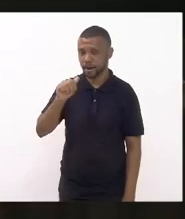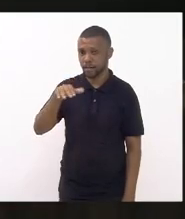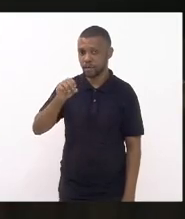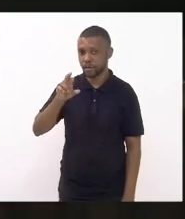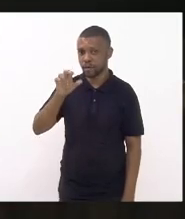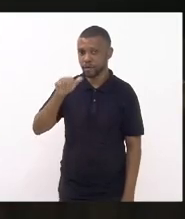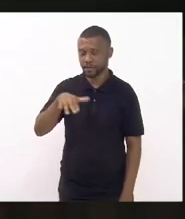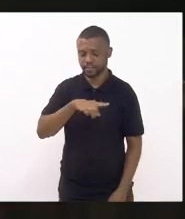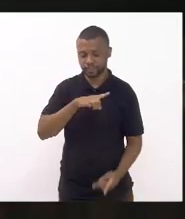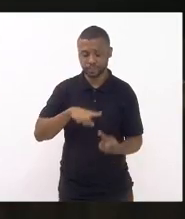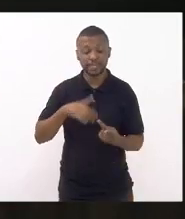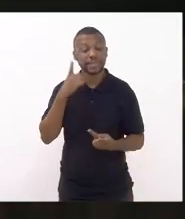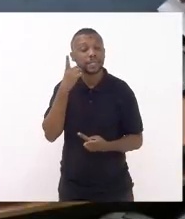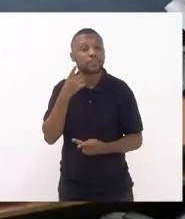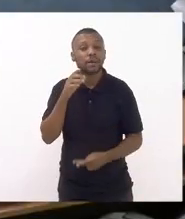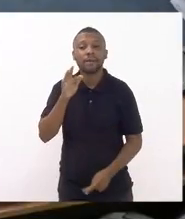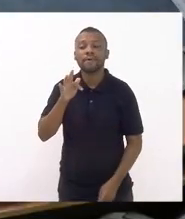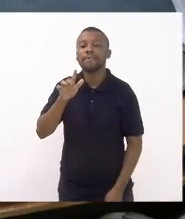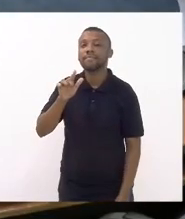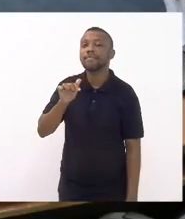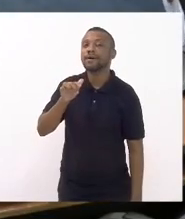Deputado Flávio Serafini.